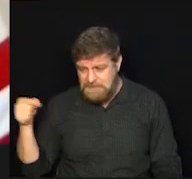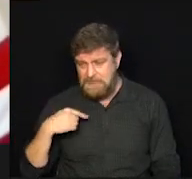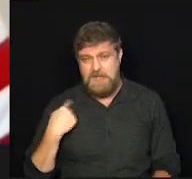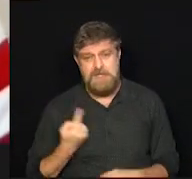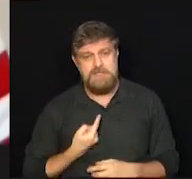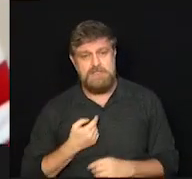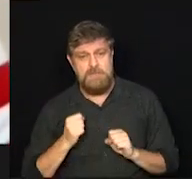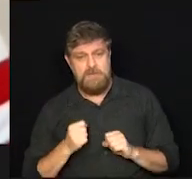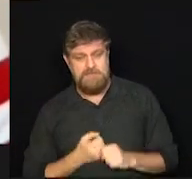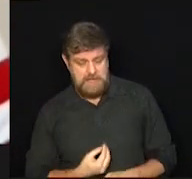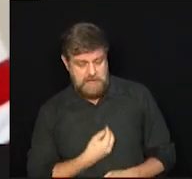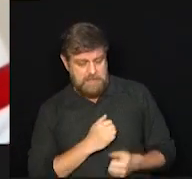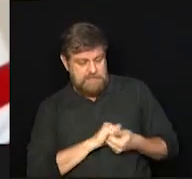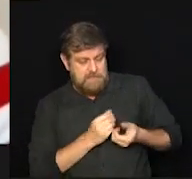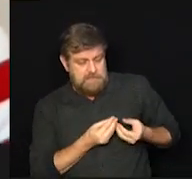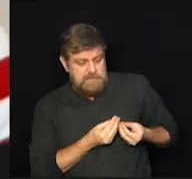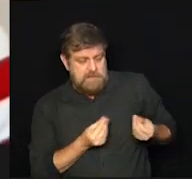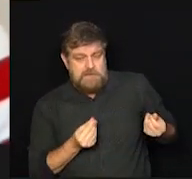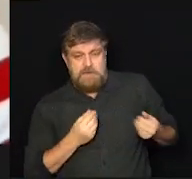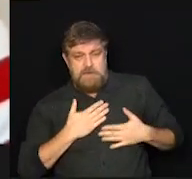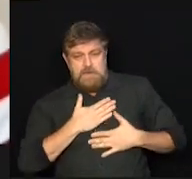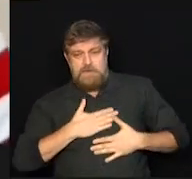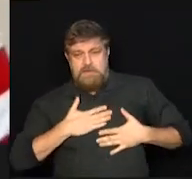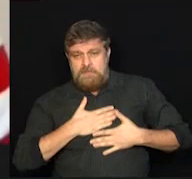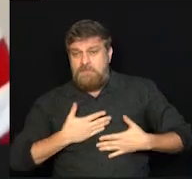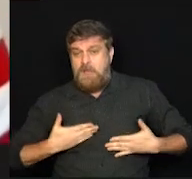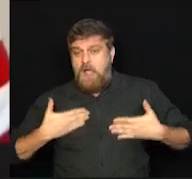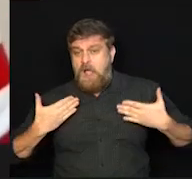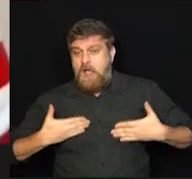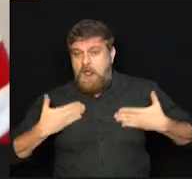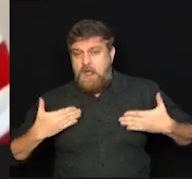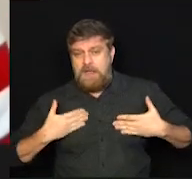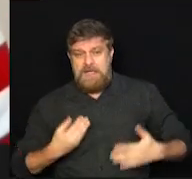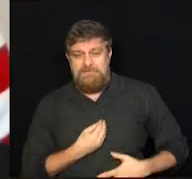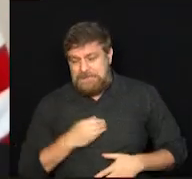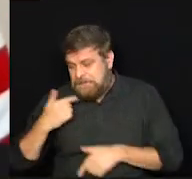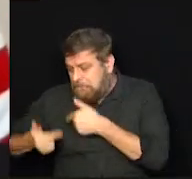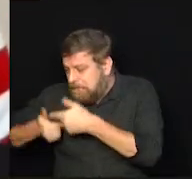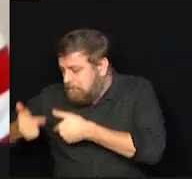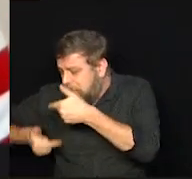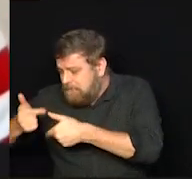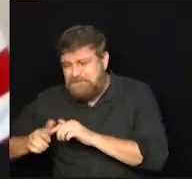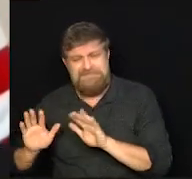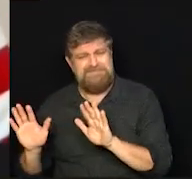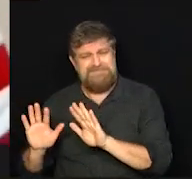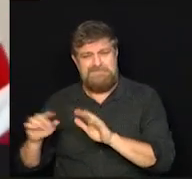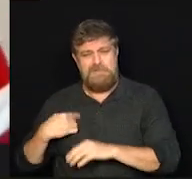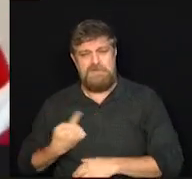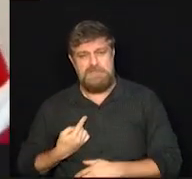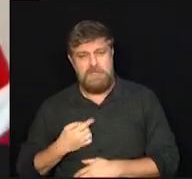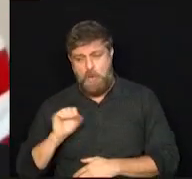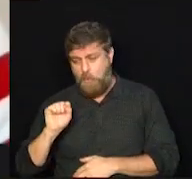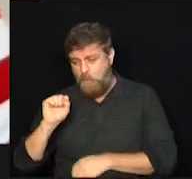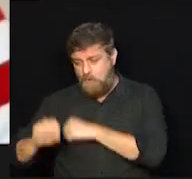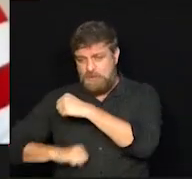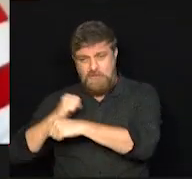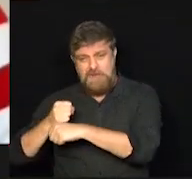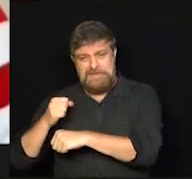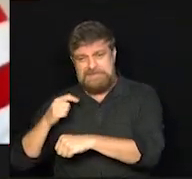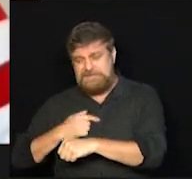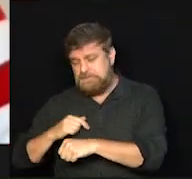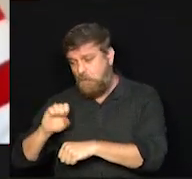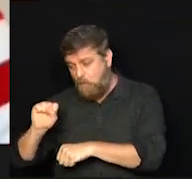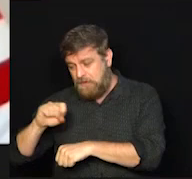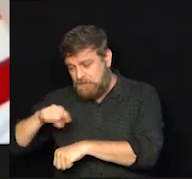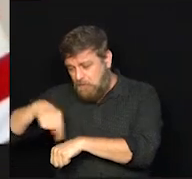a gente pode chamar de bem-vindos Verde lazer né de alegria né A vida não é só trabalhar né a gente tem 8 horas de trabalho 8 horas de